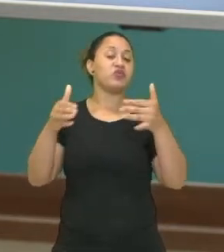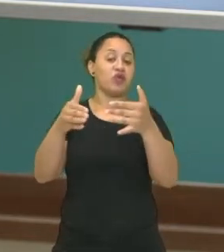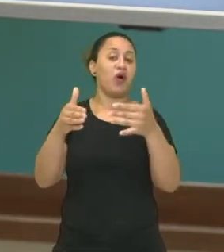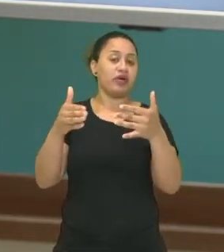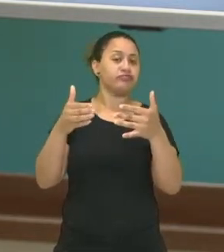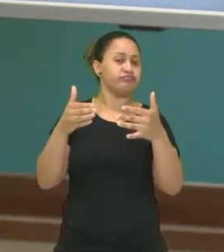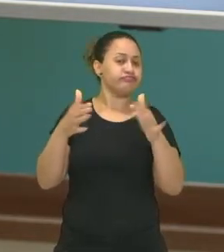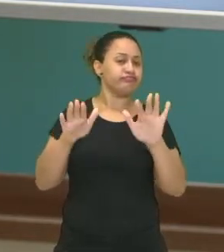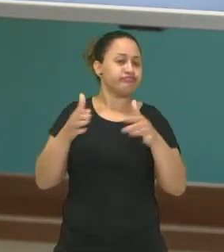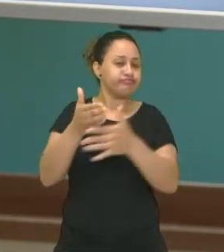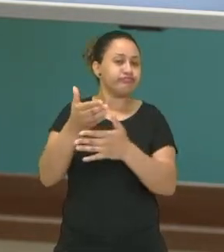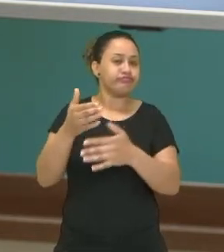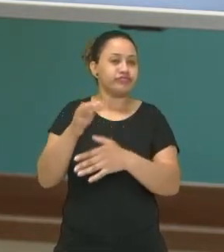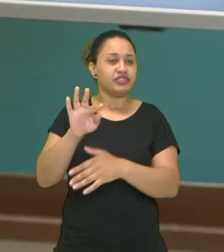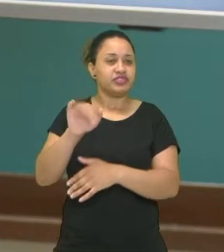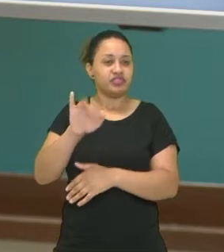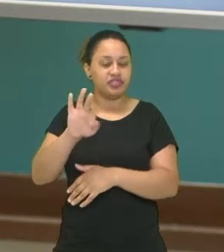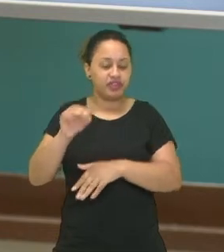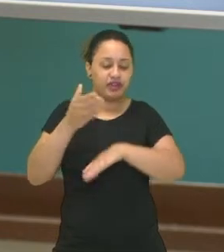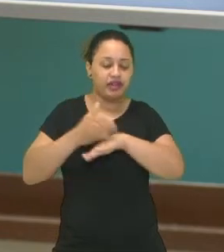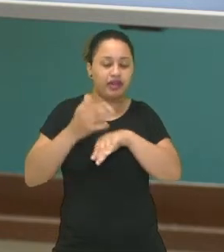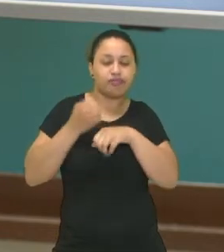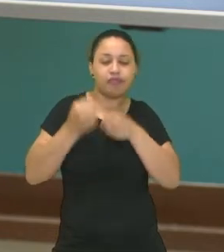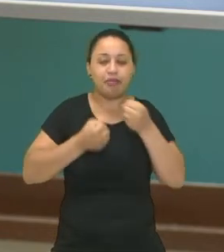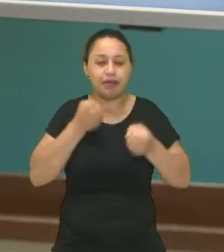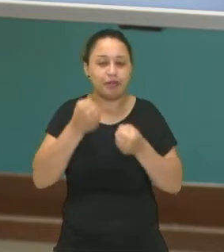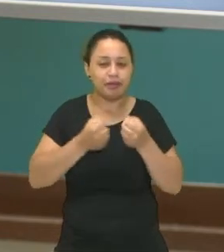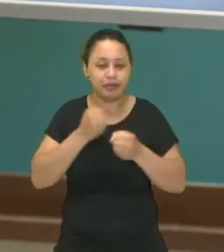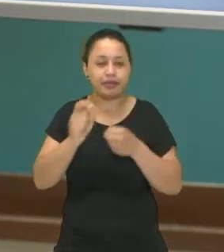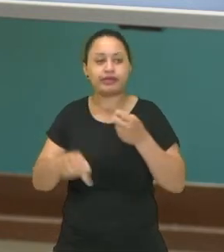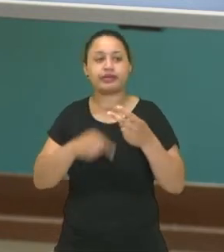ao fitness, né, ao condicionamento físico,